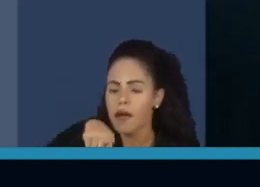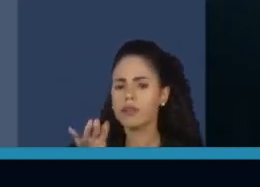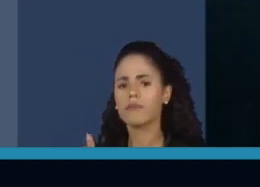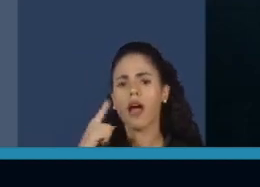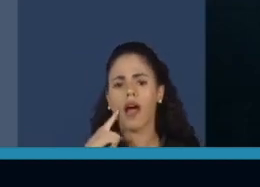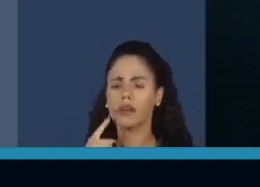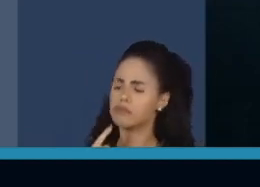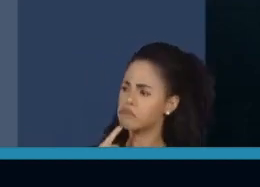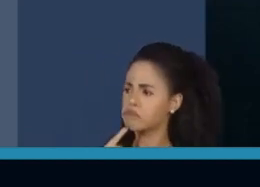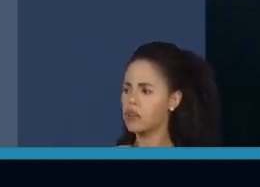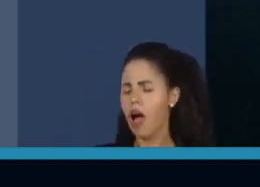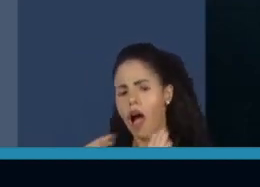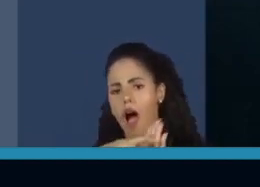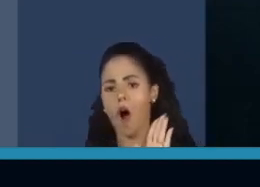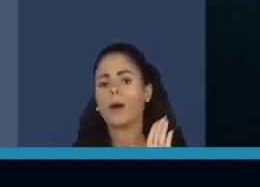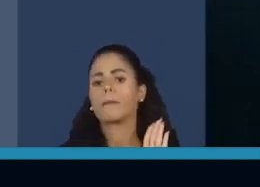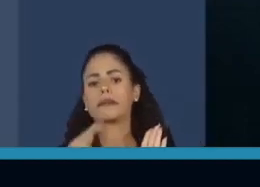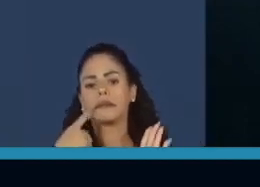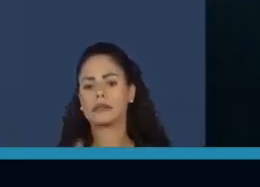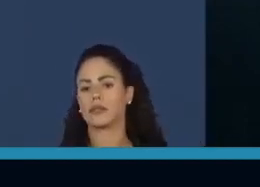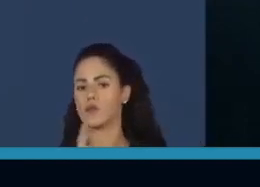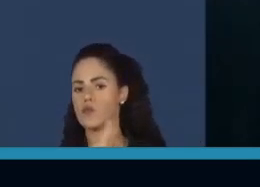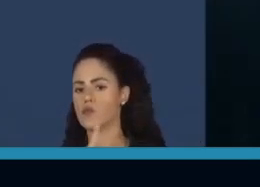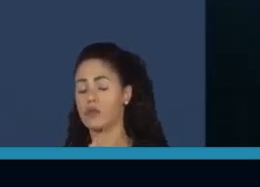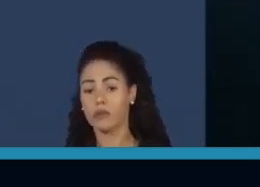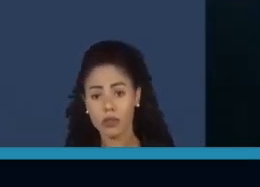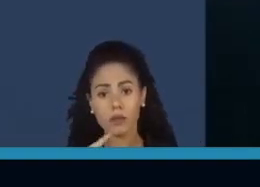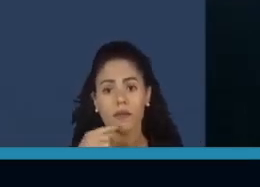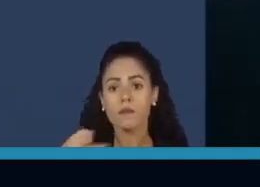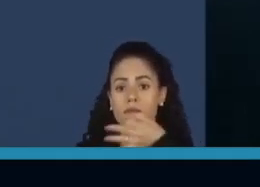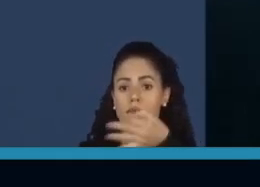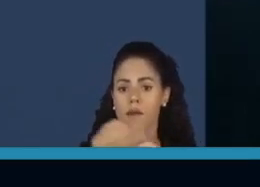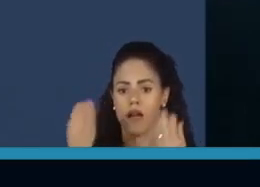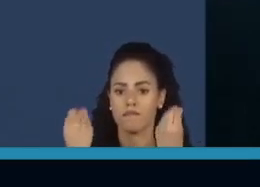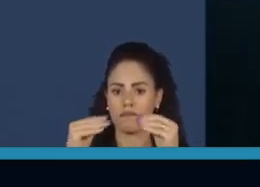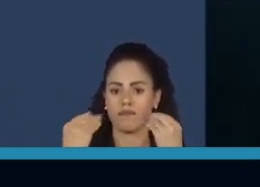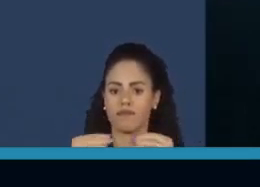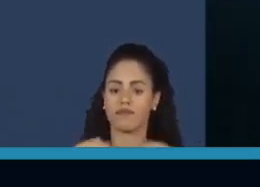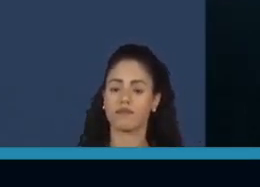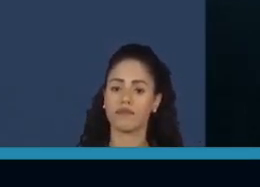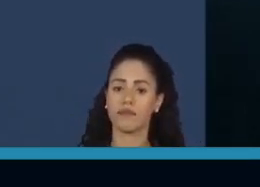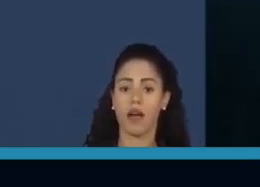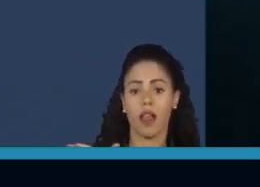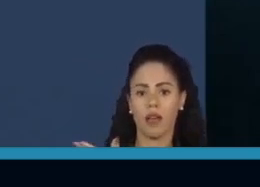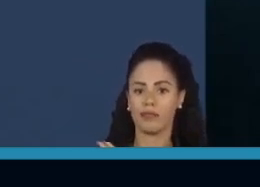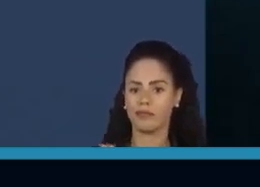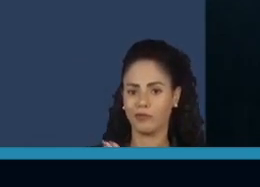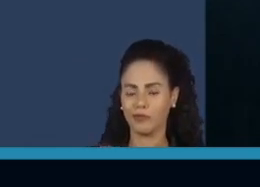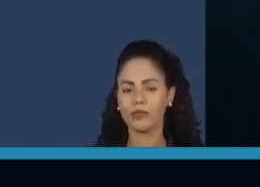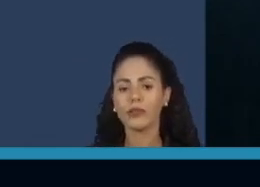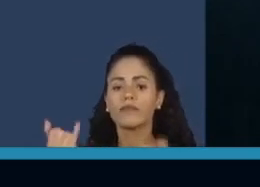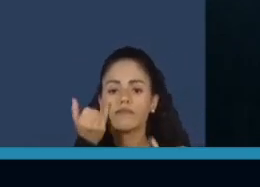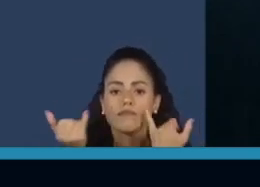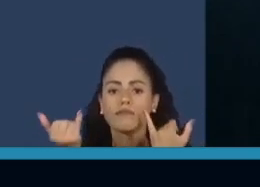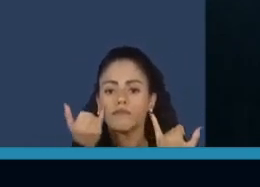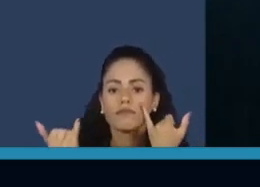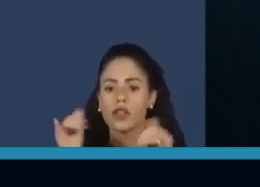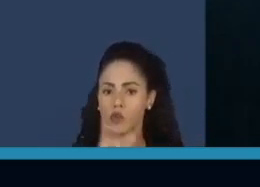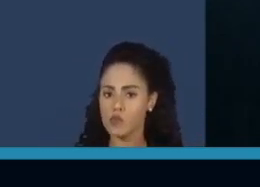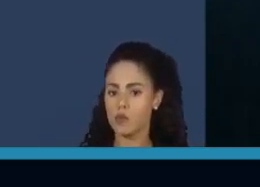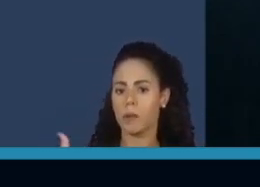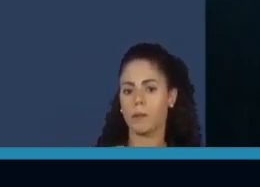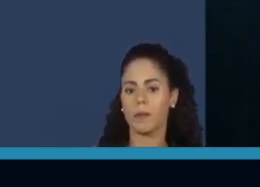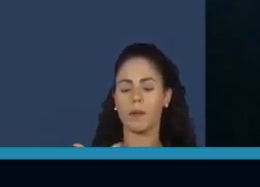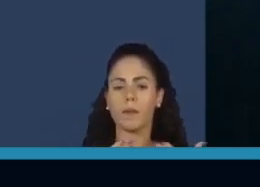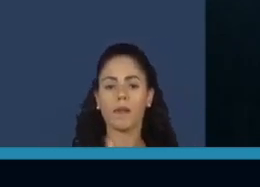que contraria a lei, deve recusar. O comentário foi feito após uma postagem do próprio X informando que no centro do debate